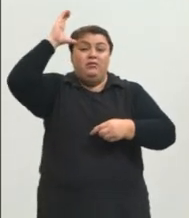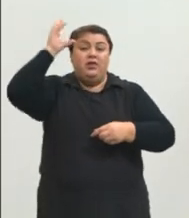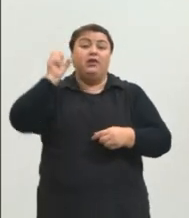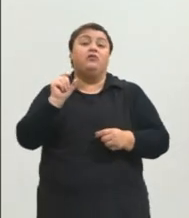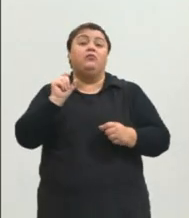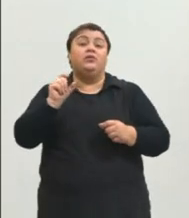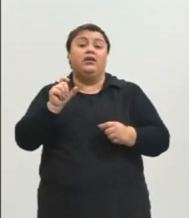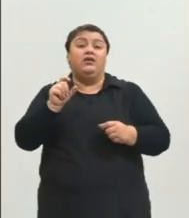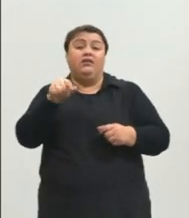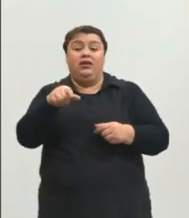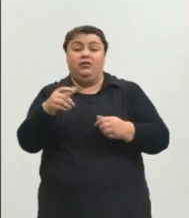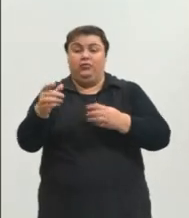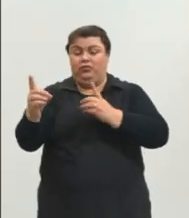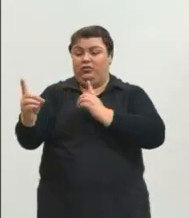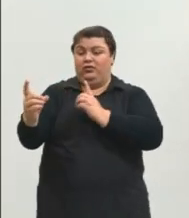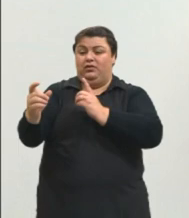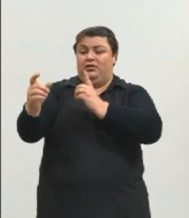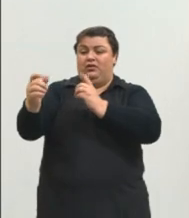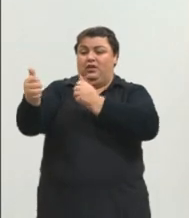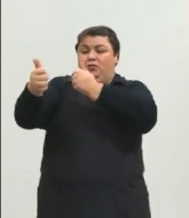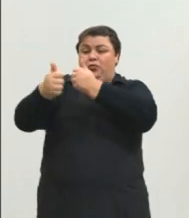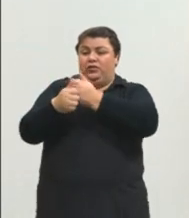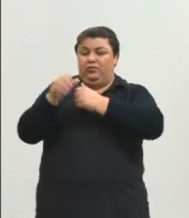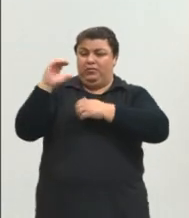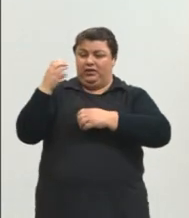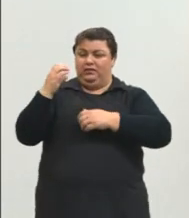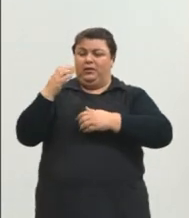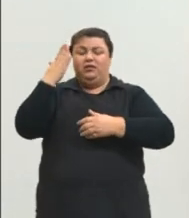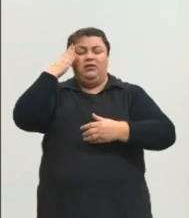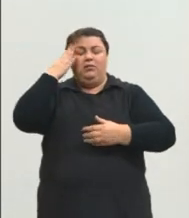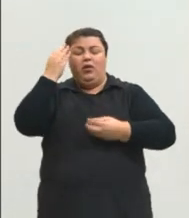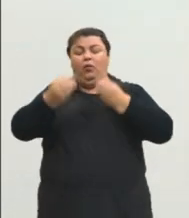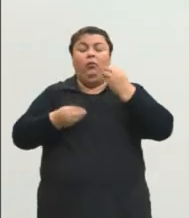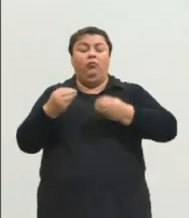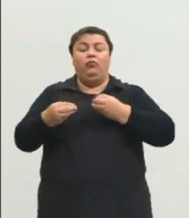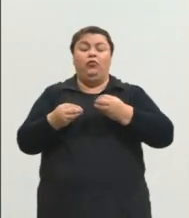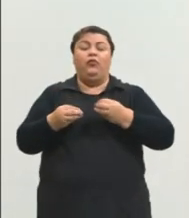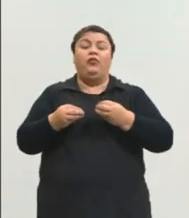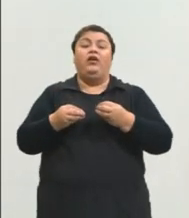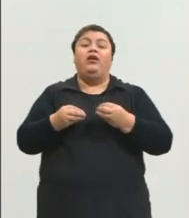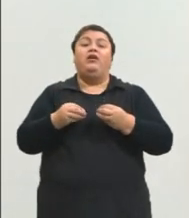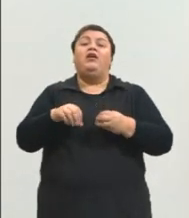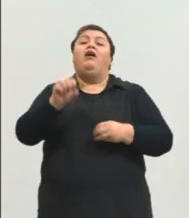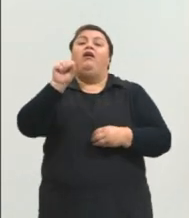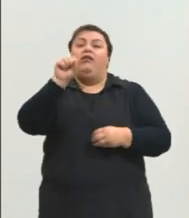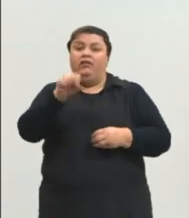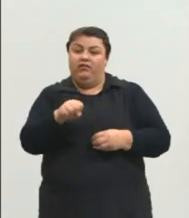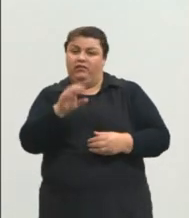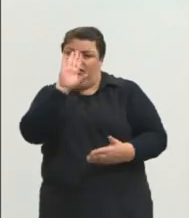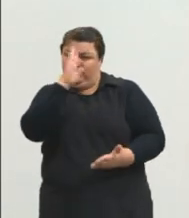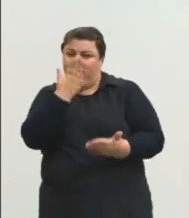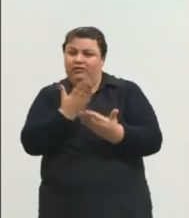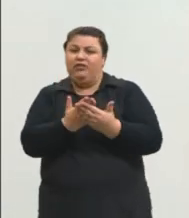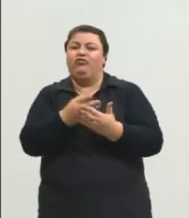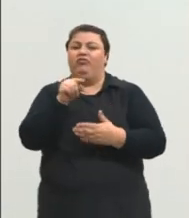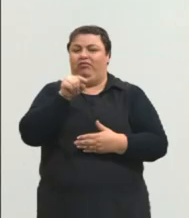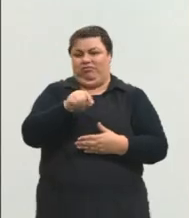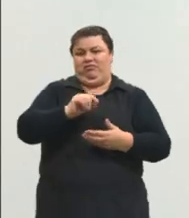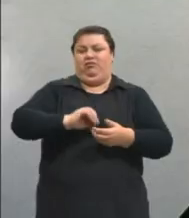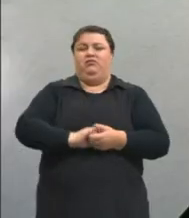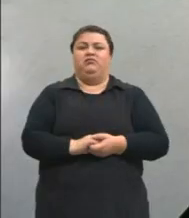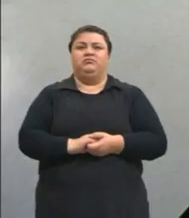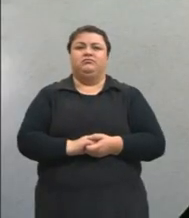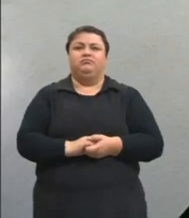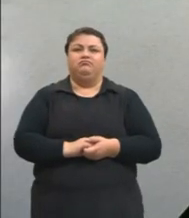se aproximar da ciência, saber como ela funciona e poderem, daí sim, confiar nesse método. E é o caso